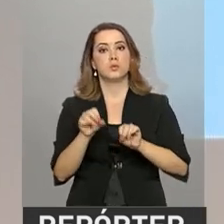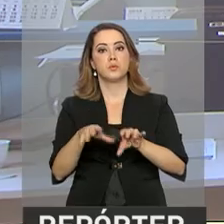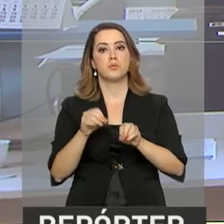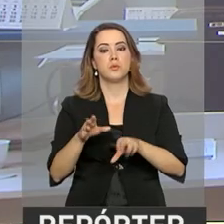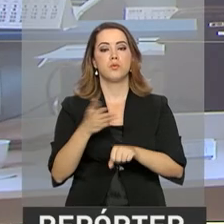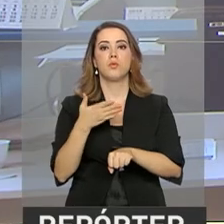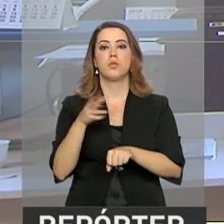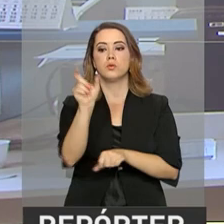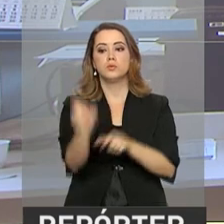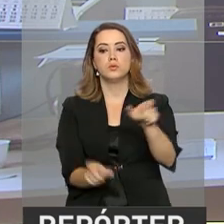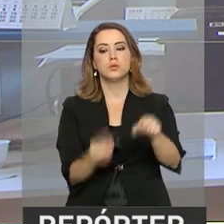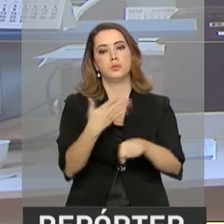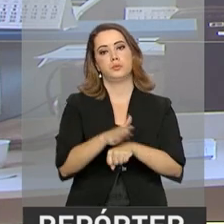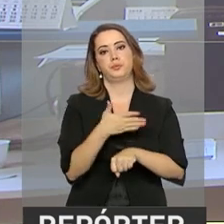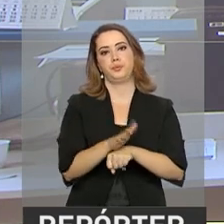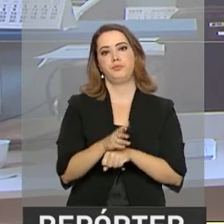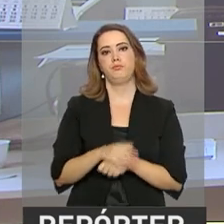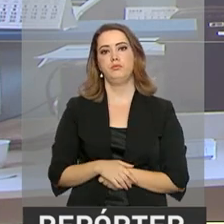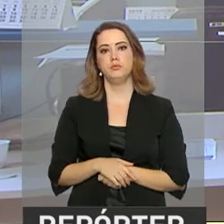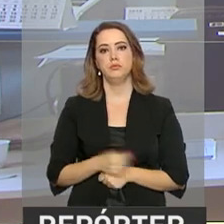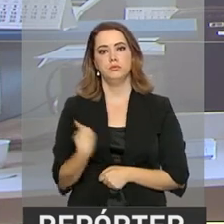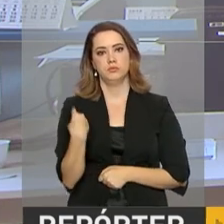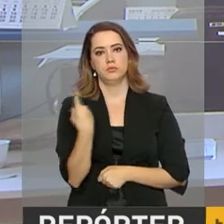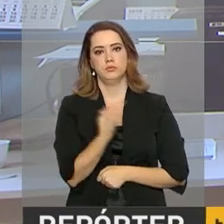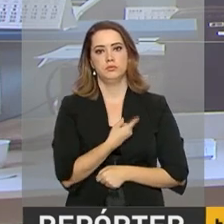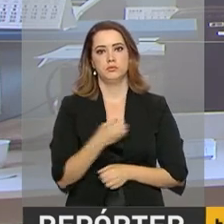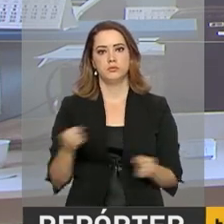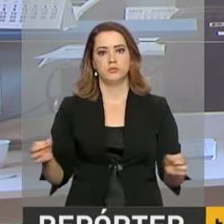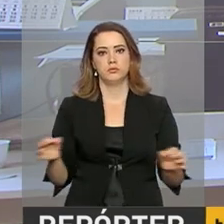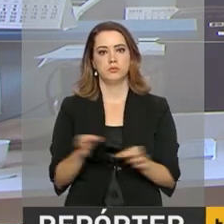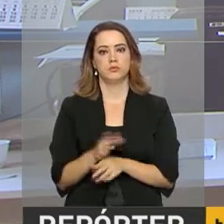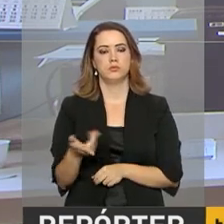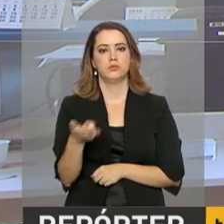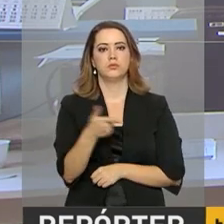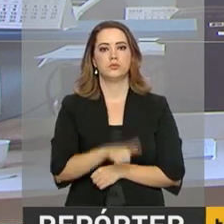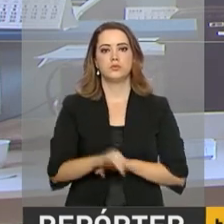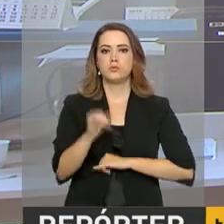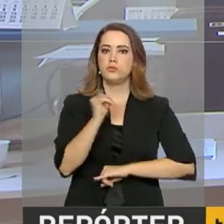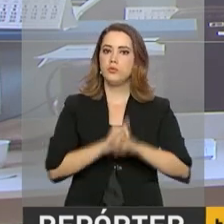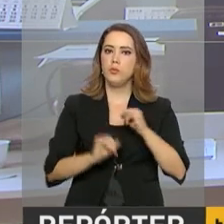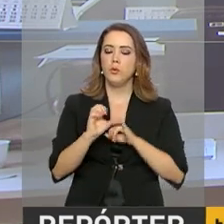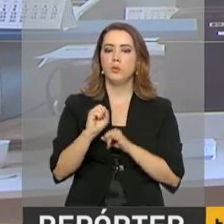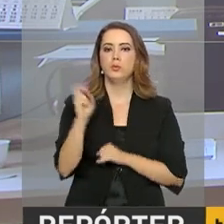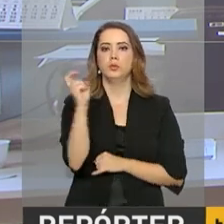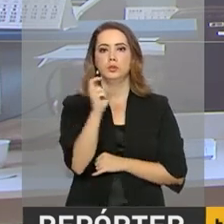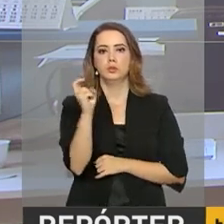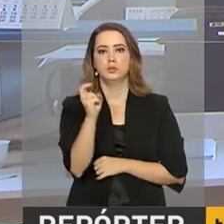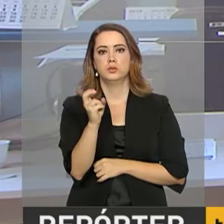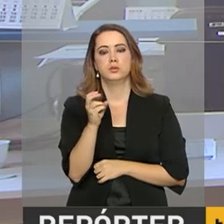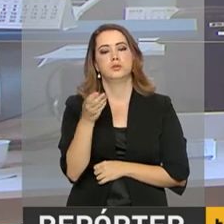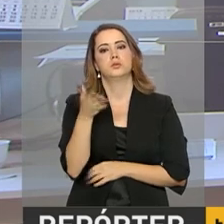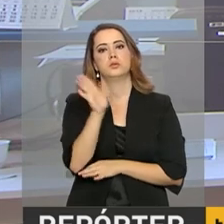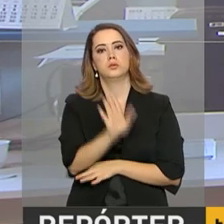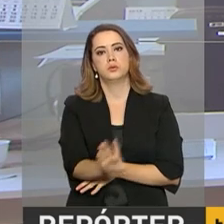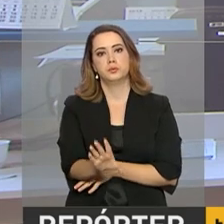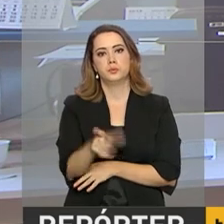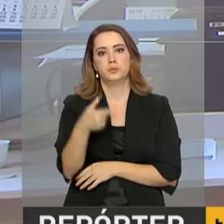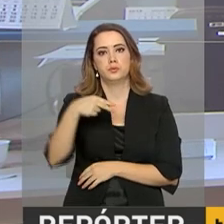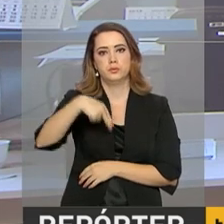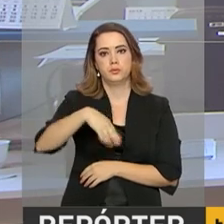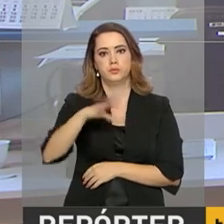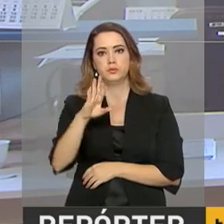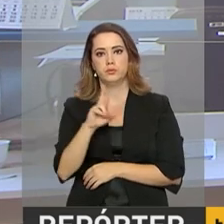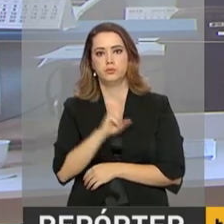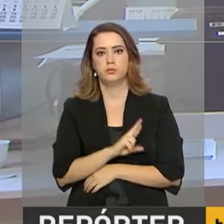treinadores. E nós ficamos por aqui. Voltamos a qualquer momento com outras informações ou às 5 da tarde na próxima edição do